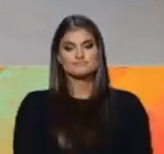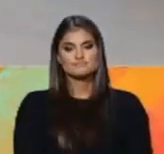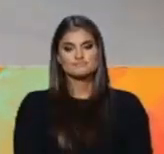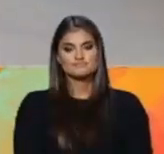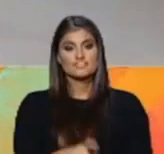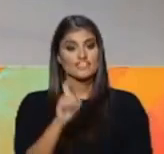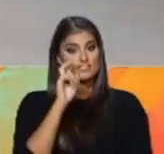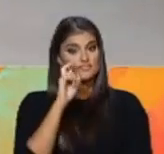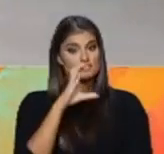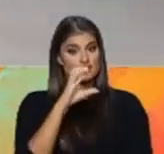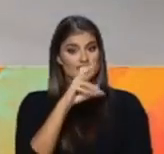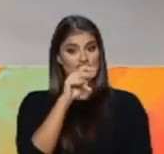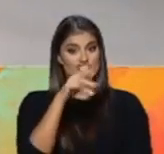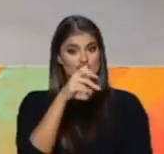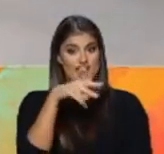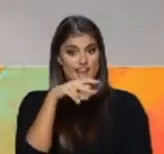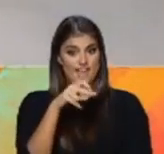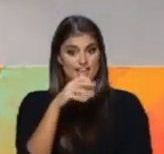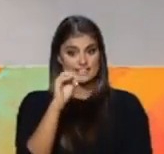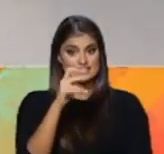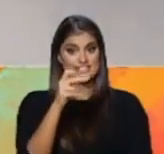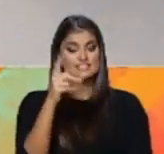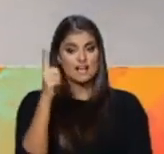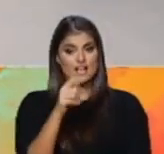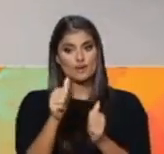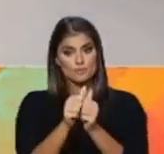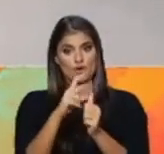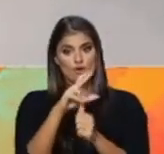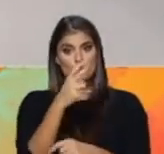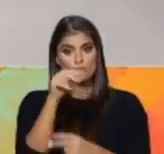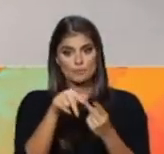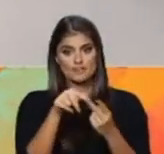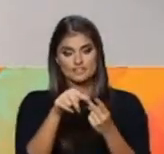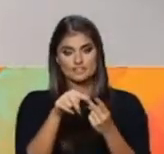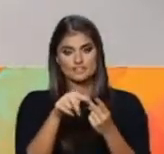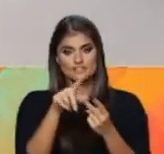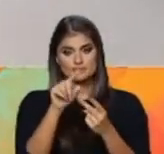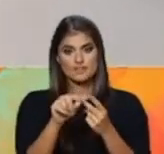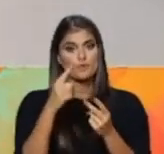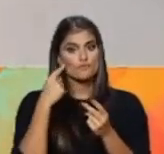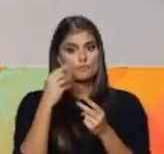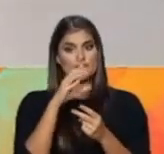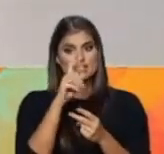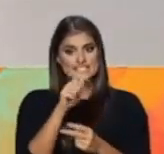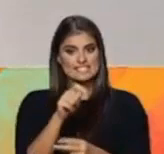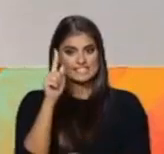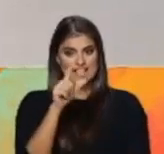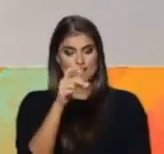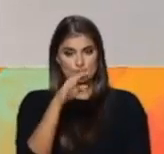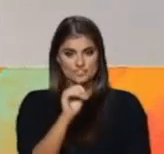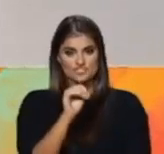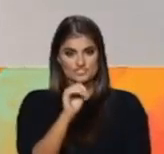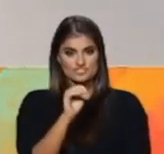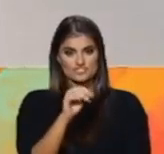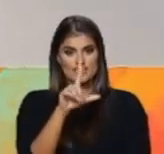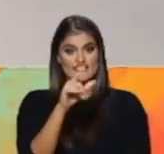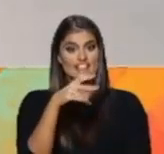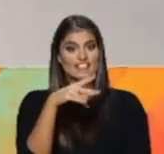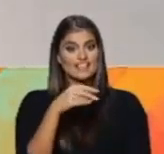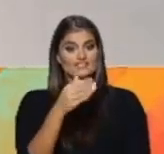Que é defendida pela Cristiana Sá, acompanhado pelo Ruben Silva na concertina e o famoso Zé Luís, da Liga dos